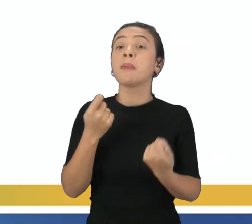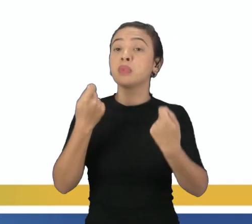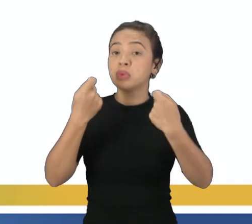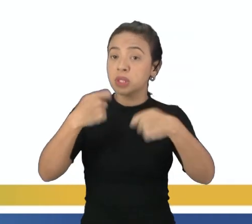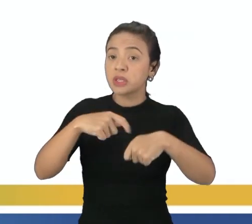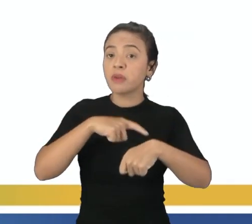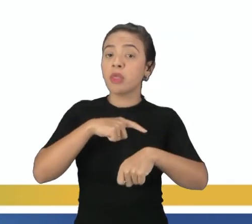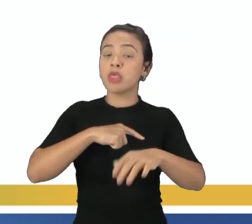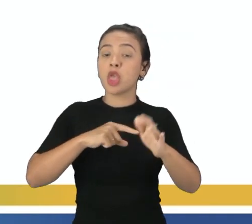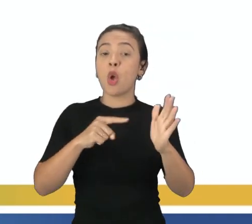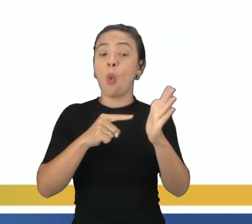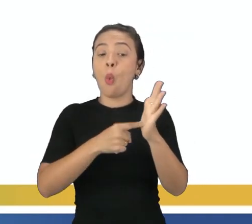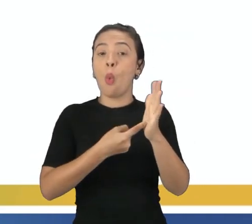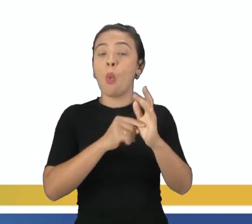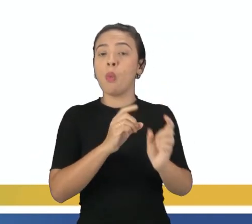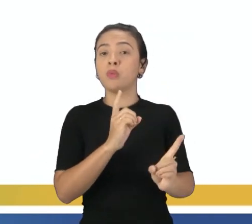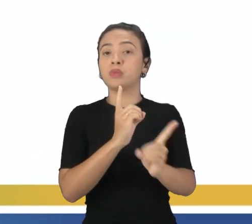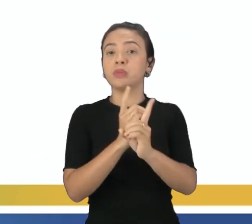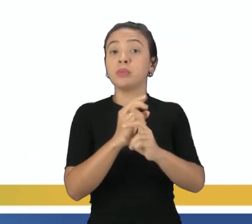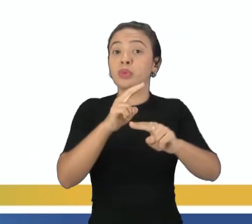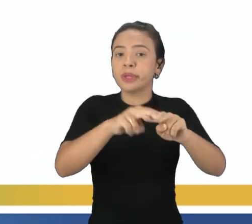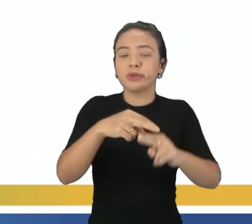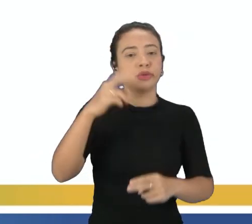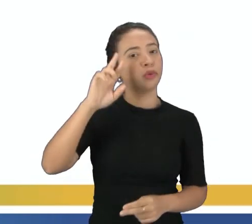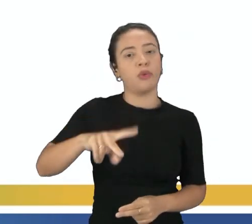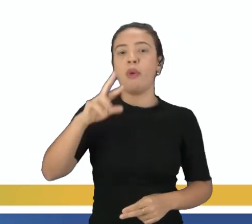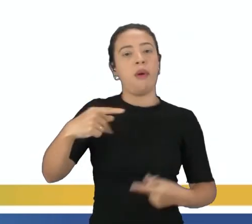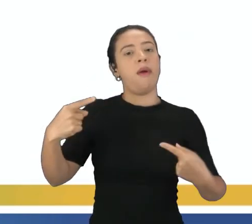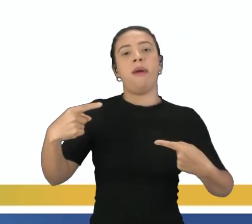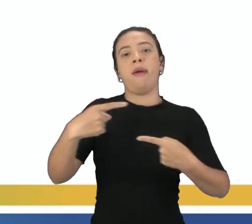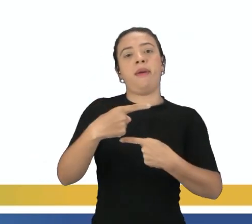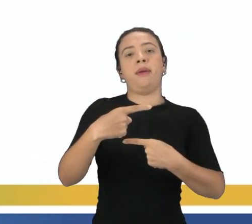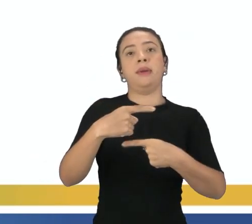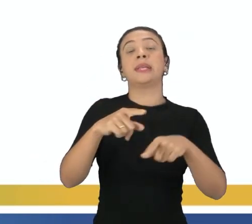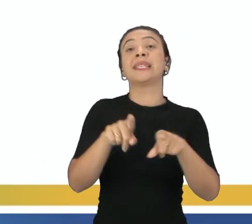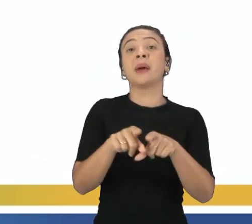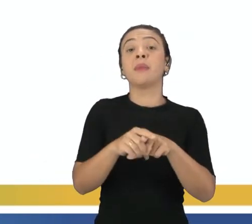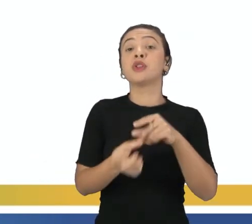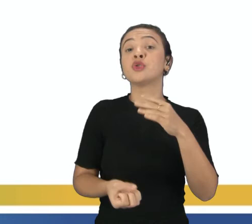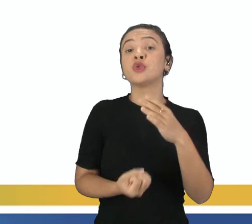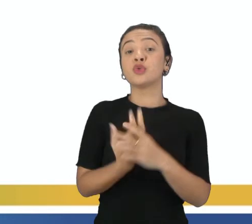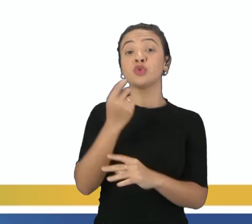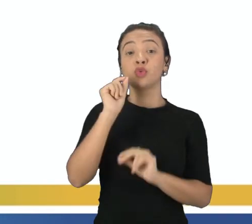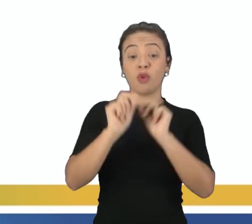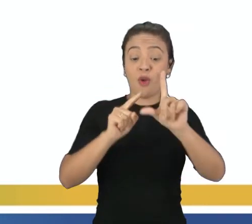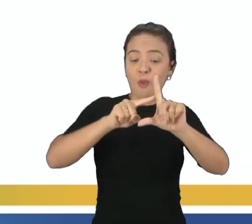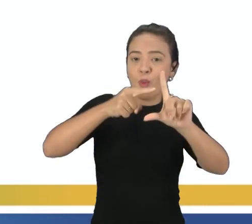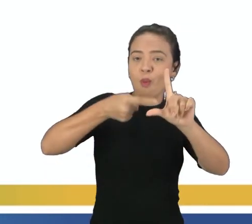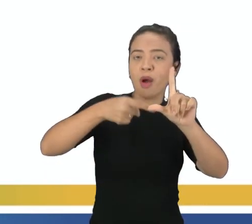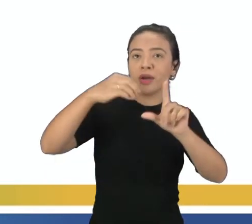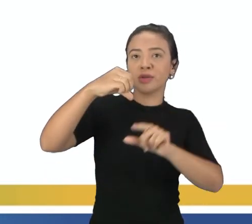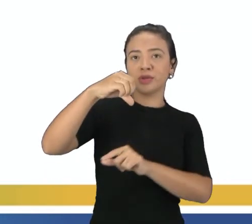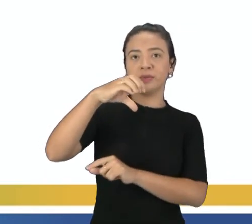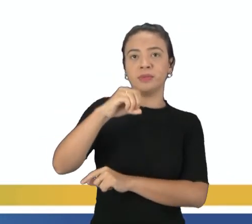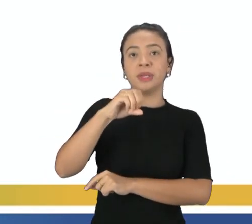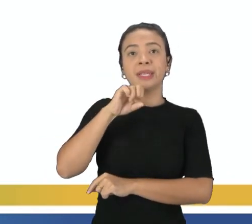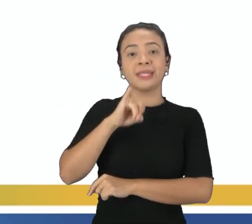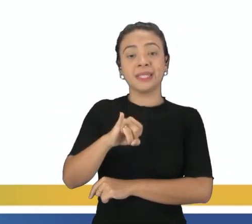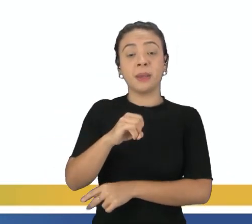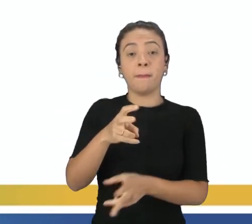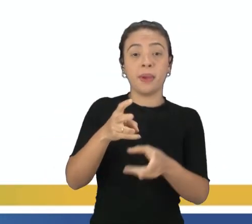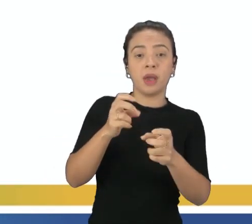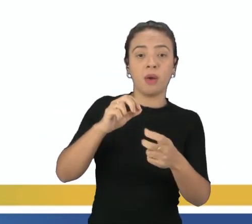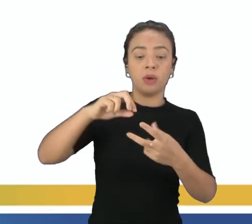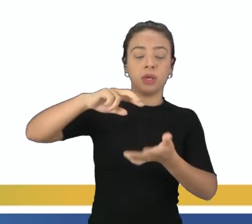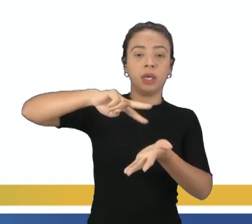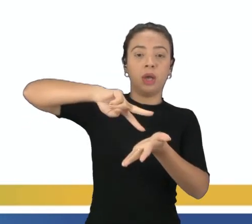possuem um ponto em comum, então já não podem ser paralelas. E além disso, elas formam um ângulo de 90 graus. Se você pegasse um